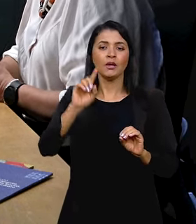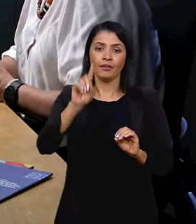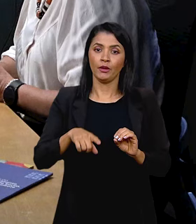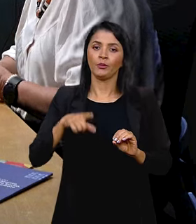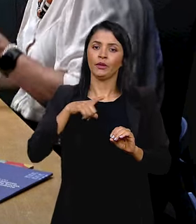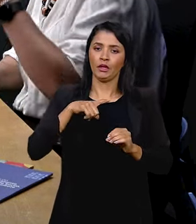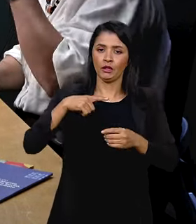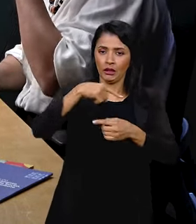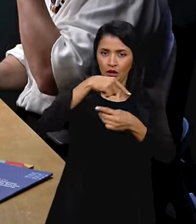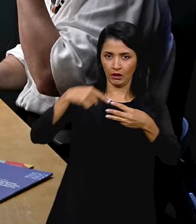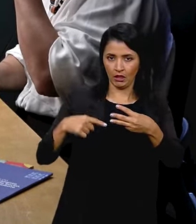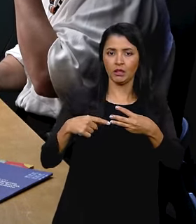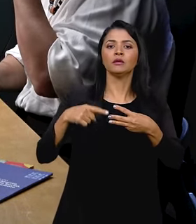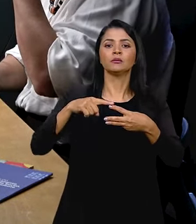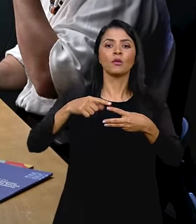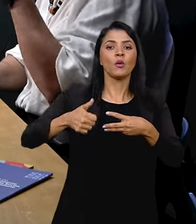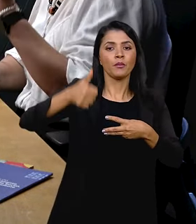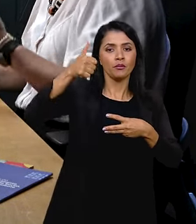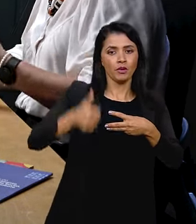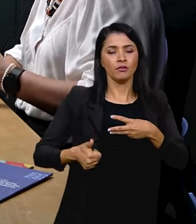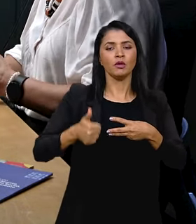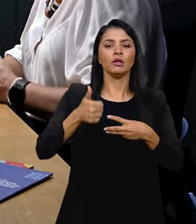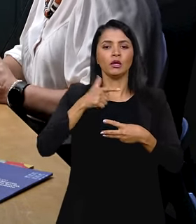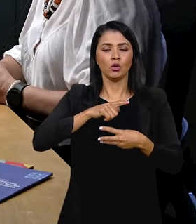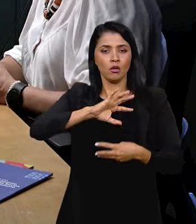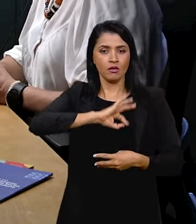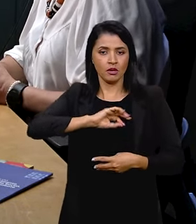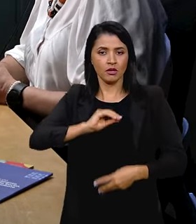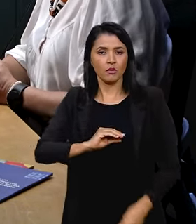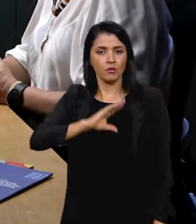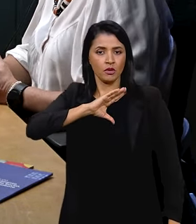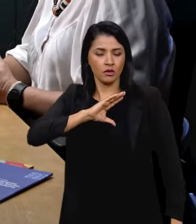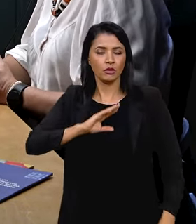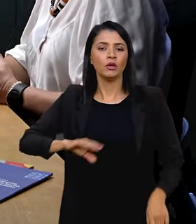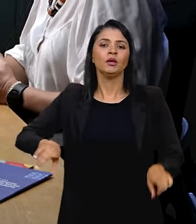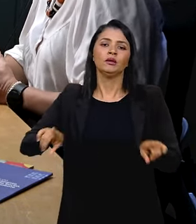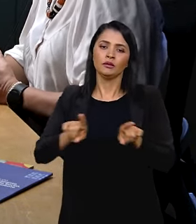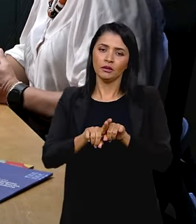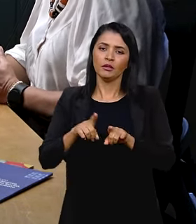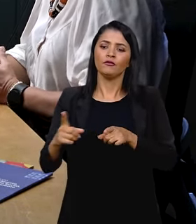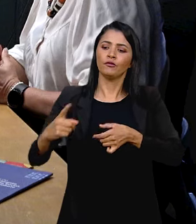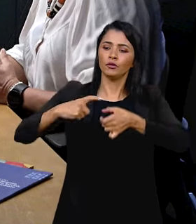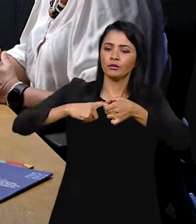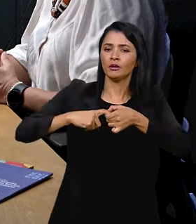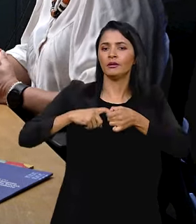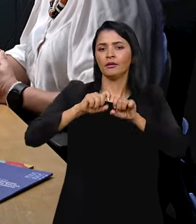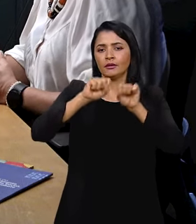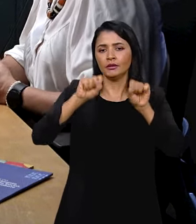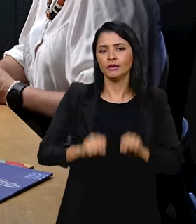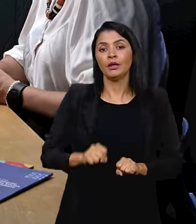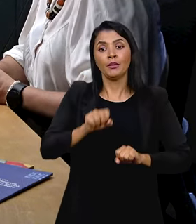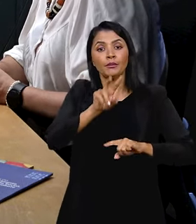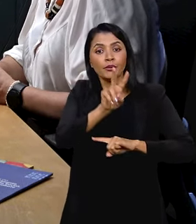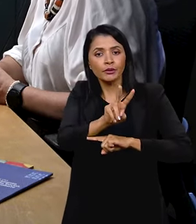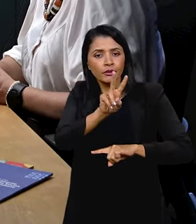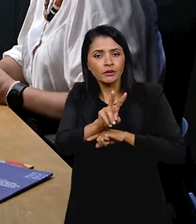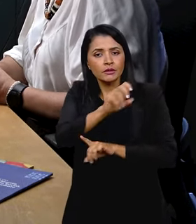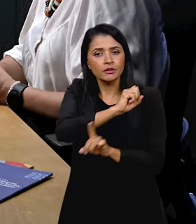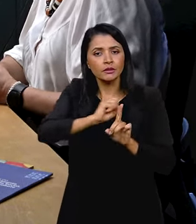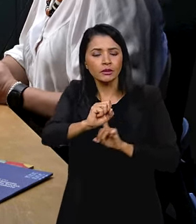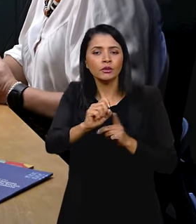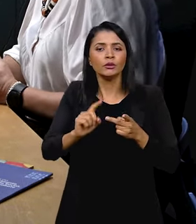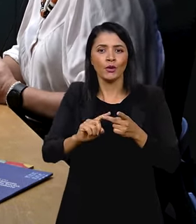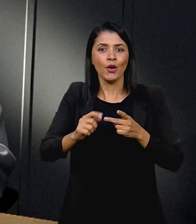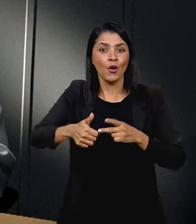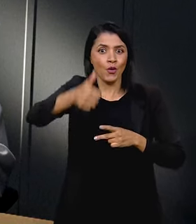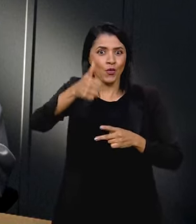três eixos né o primeiro eixo é o aumento da renda disponível e aumentar retomar o sistema de proteção social